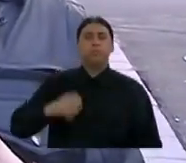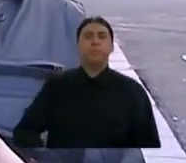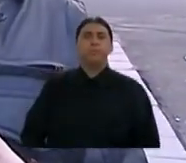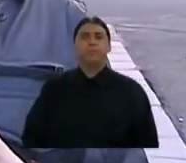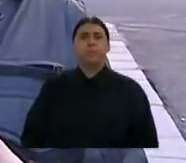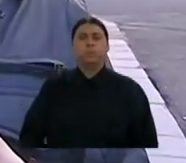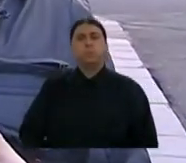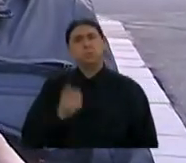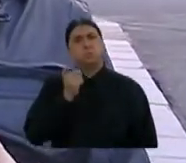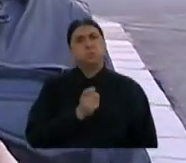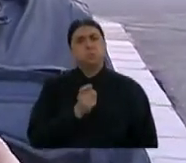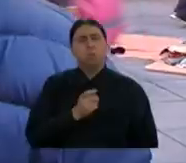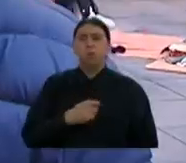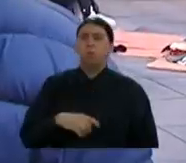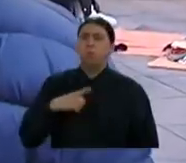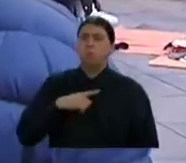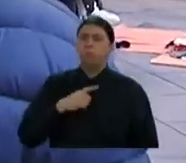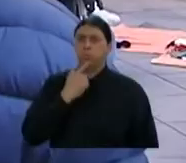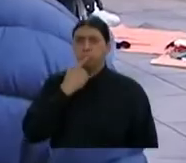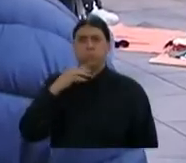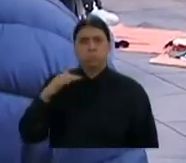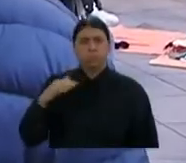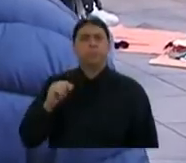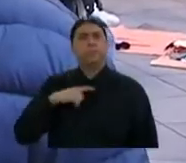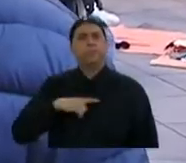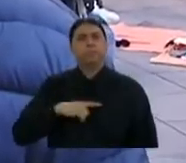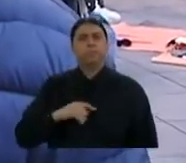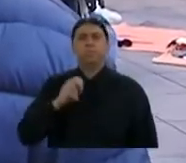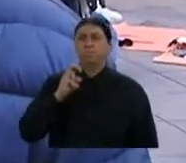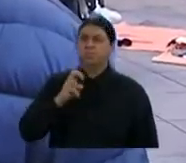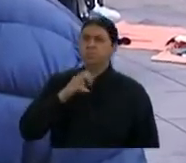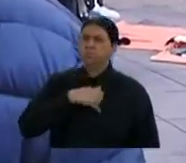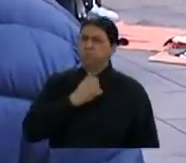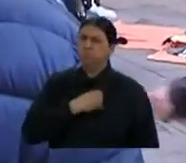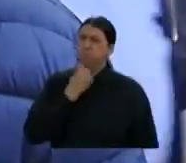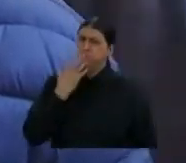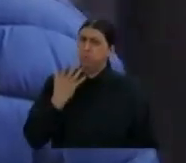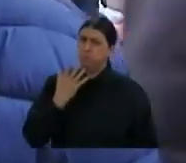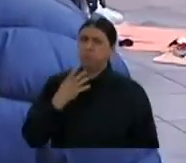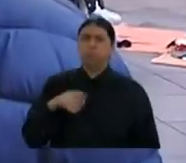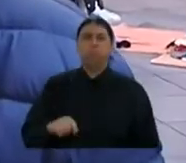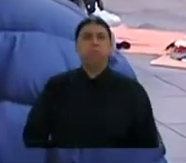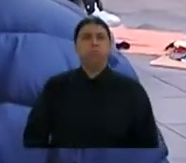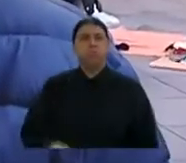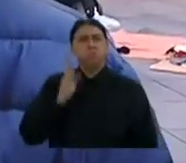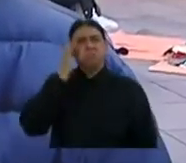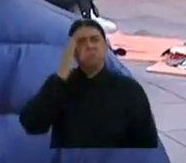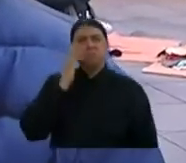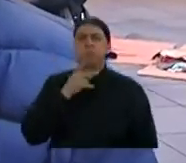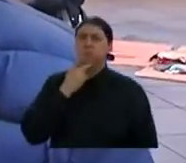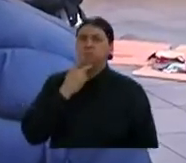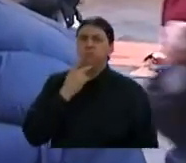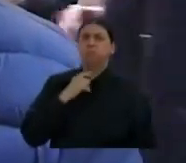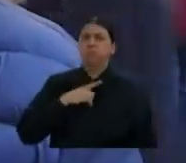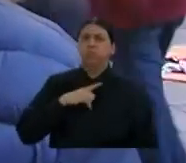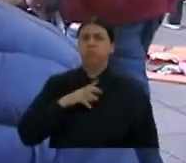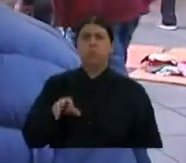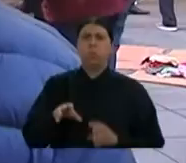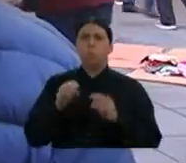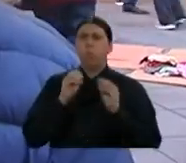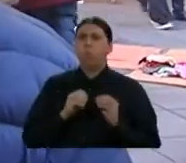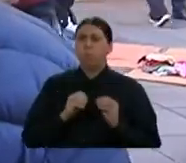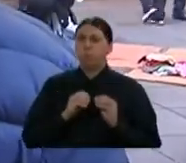eu acho que 91 dos cinco anos de idade pra mim tá bom tá eu sempre disse se adotasse uma criança não